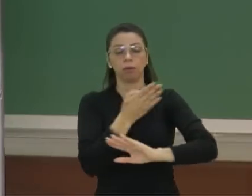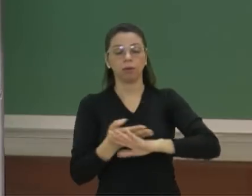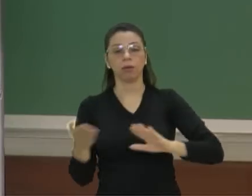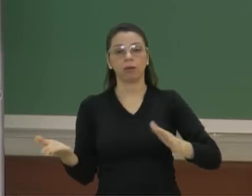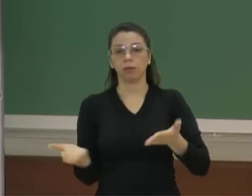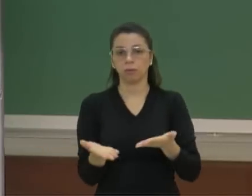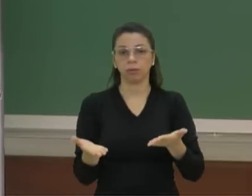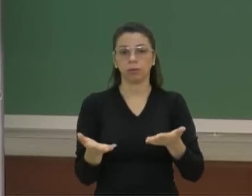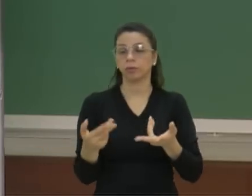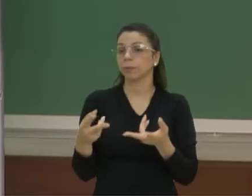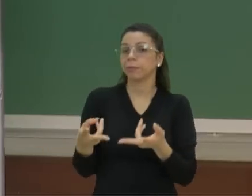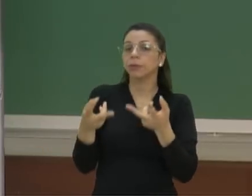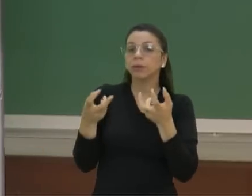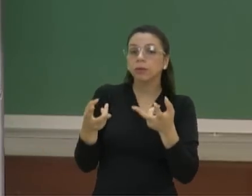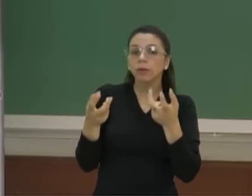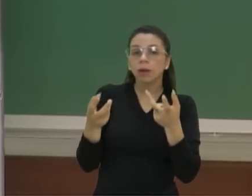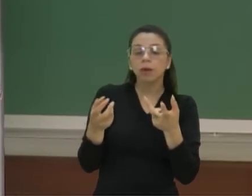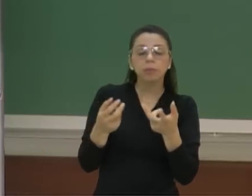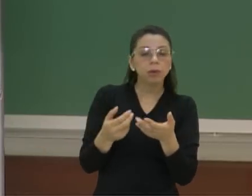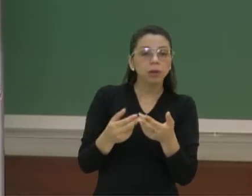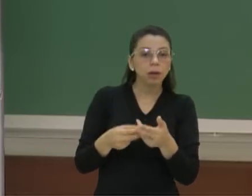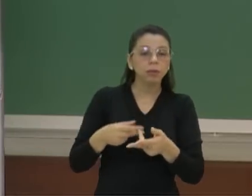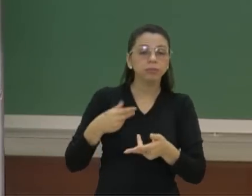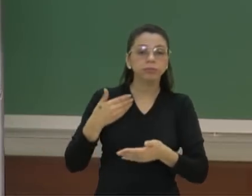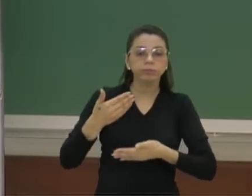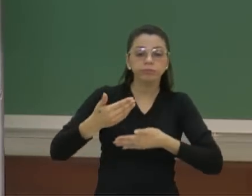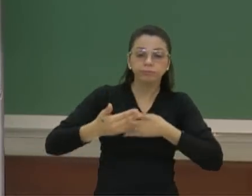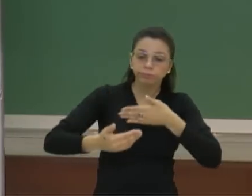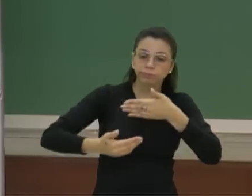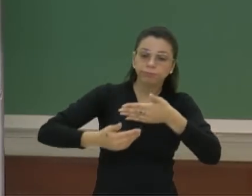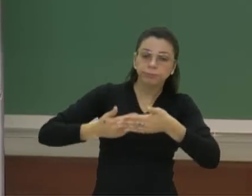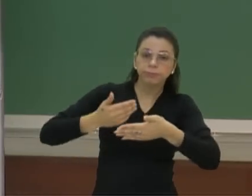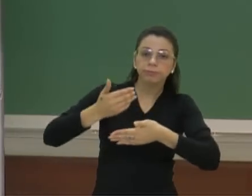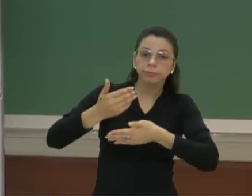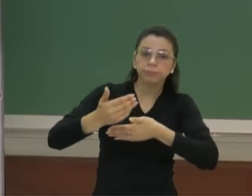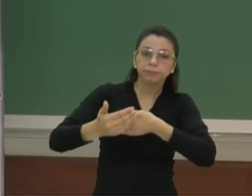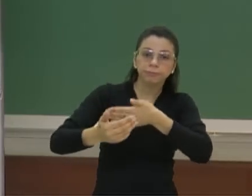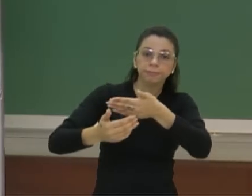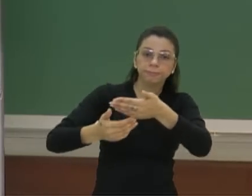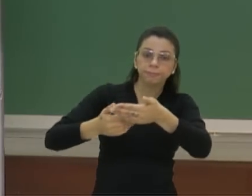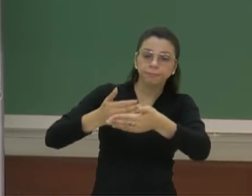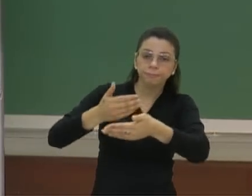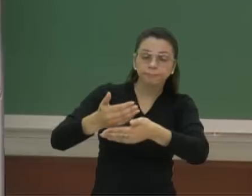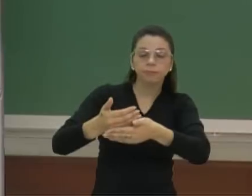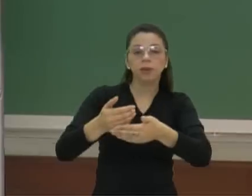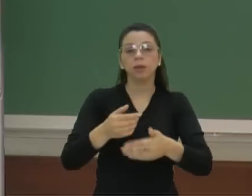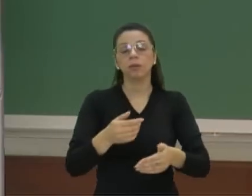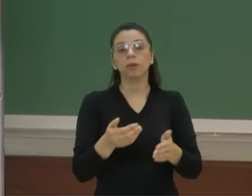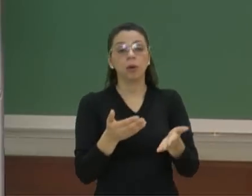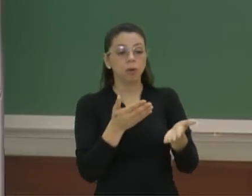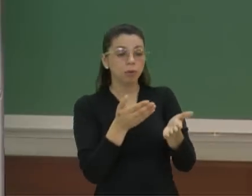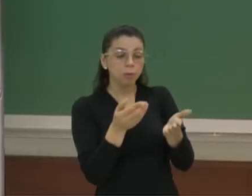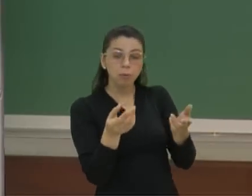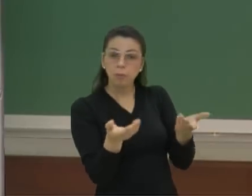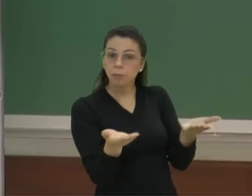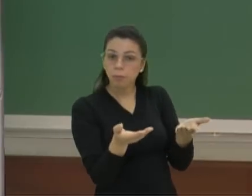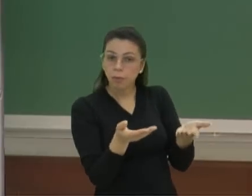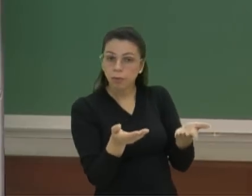A gente não percebe que a gente está tendo esta perda. Ela é cumulativa, um pouco hoje, um pouco